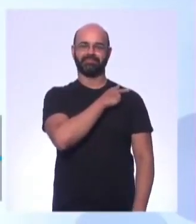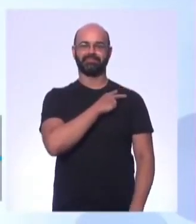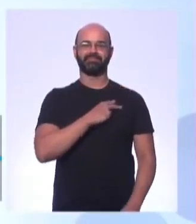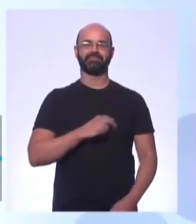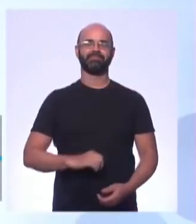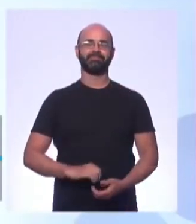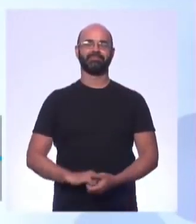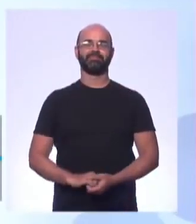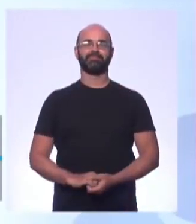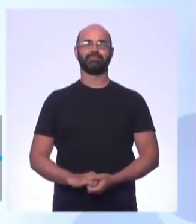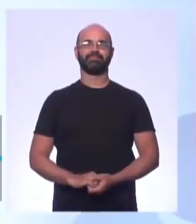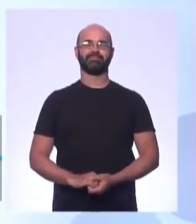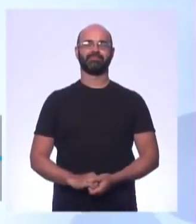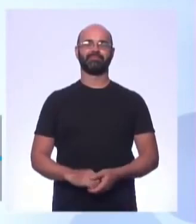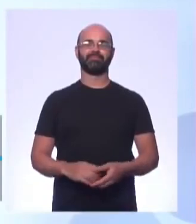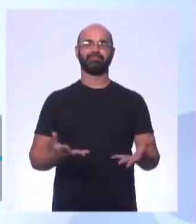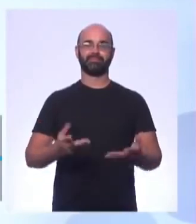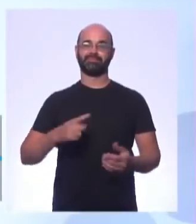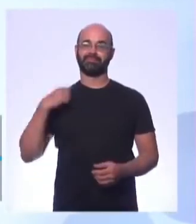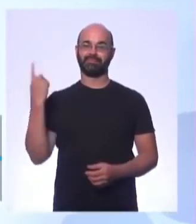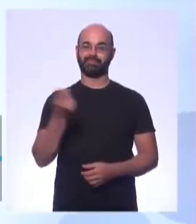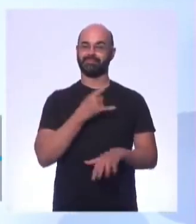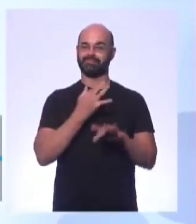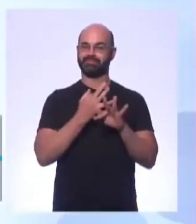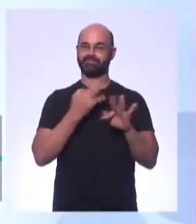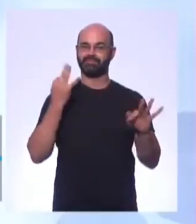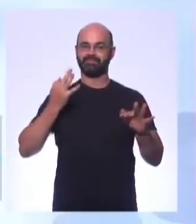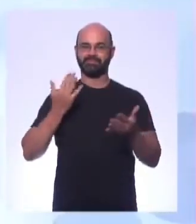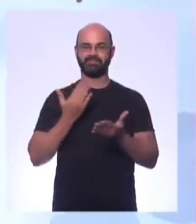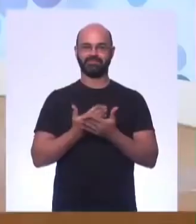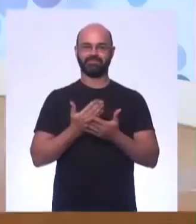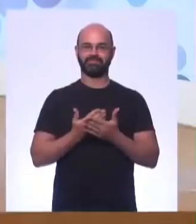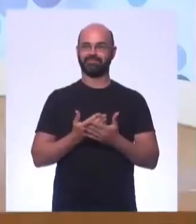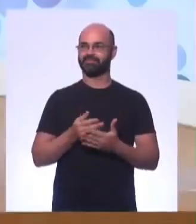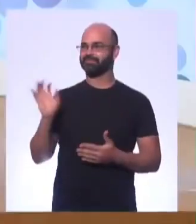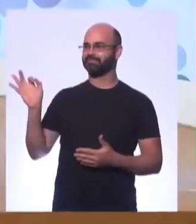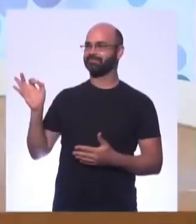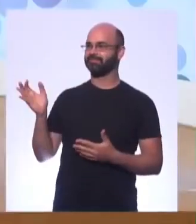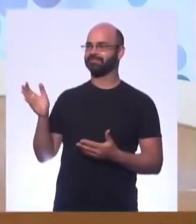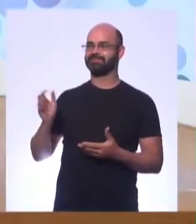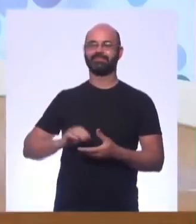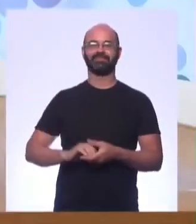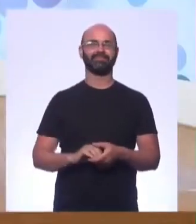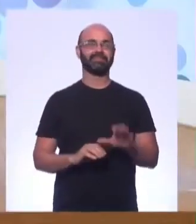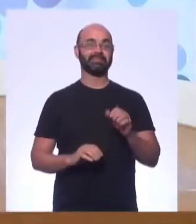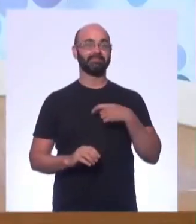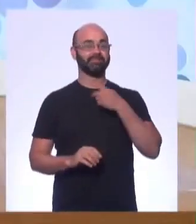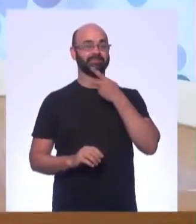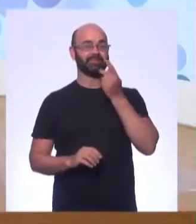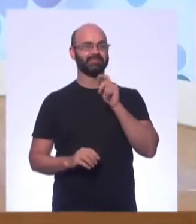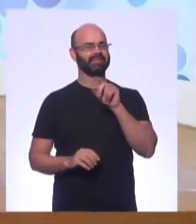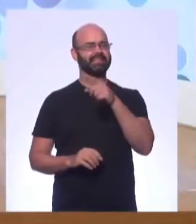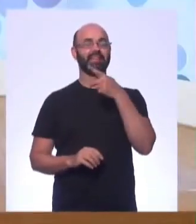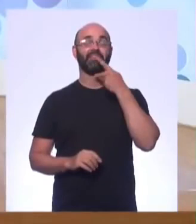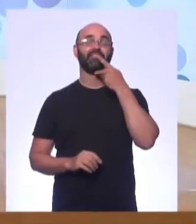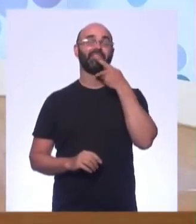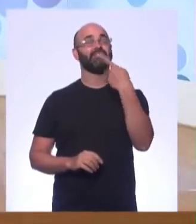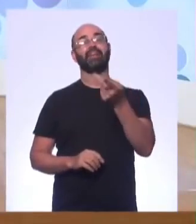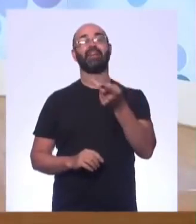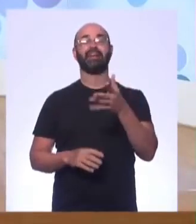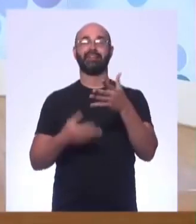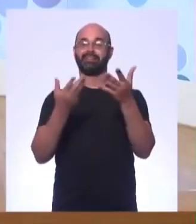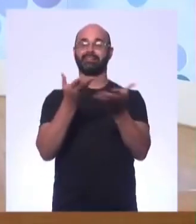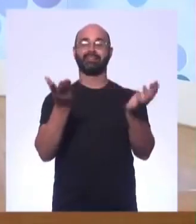aqui para mais uma aula de física. Fala, Fabião. Eu consigo falar, sim. Você sempre pede pra gente falar, né,